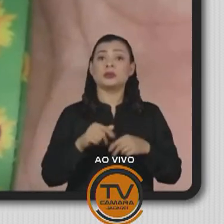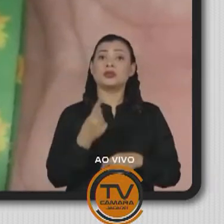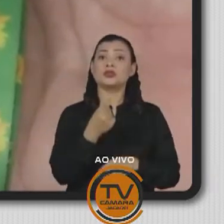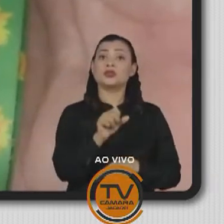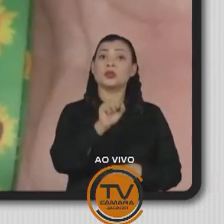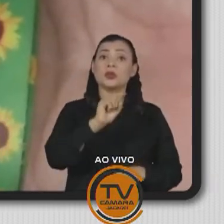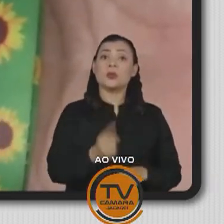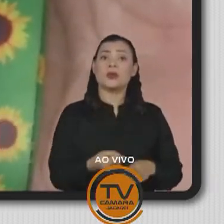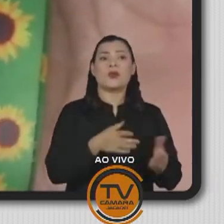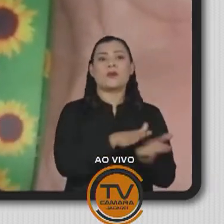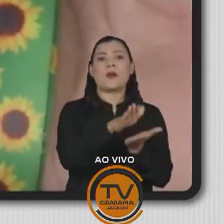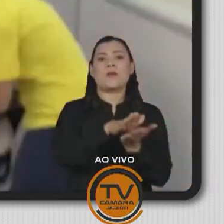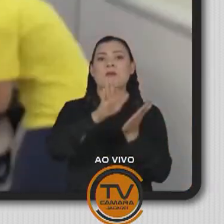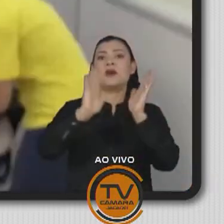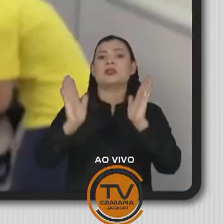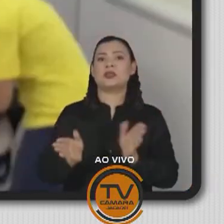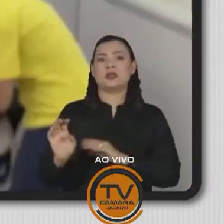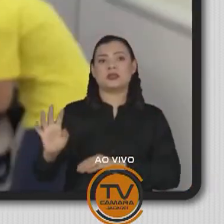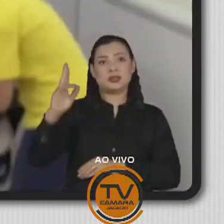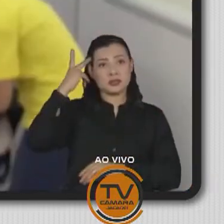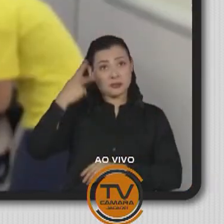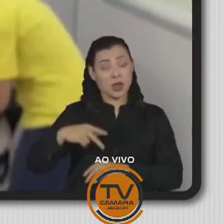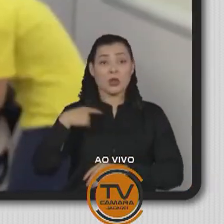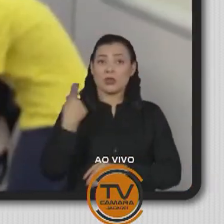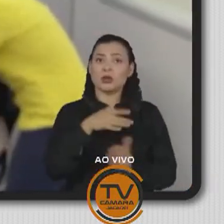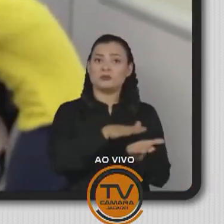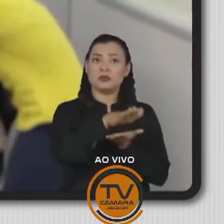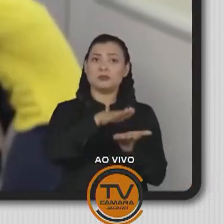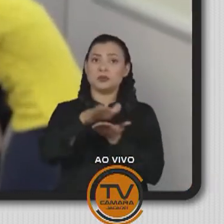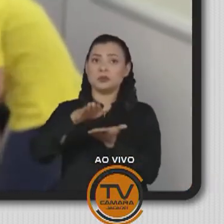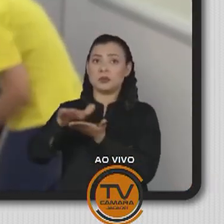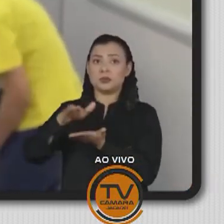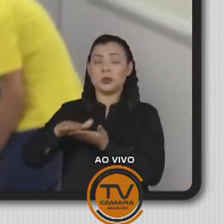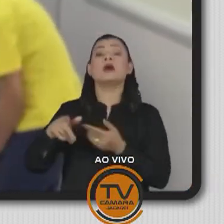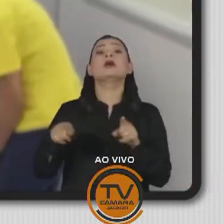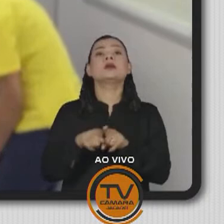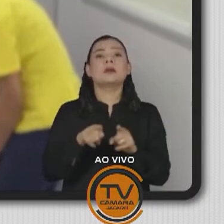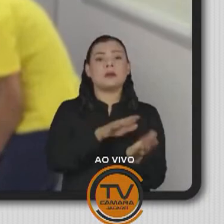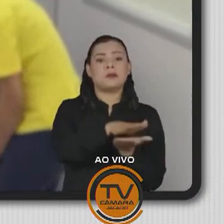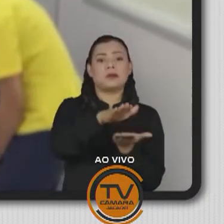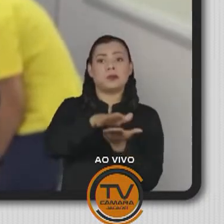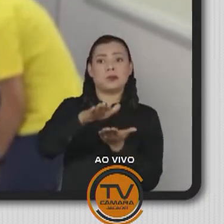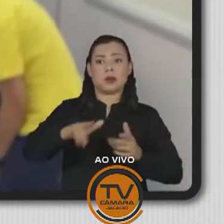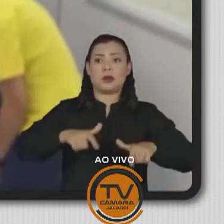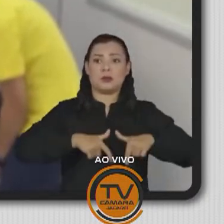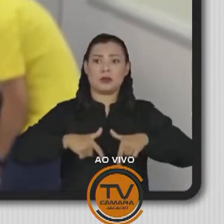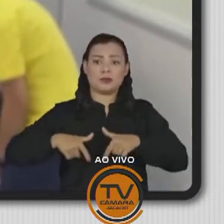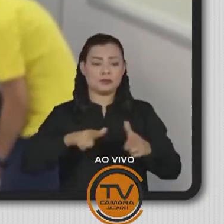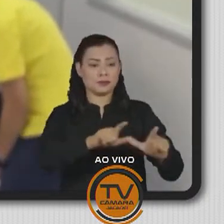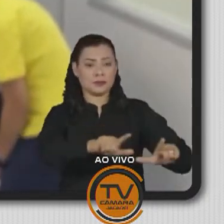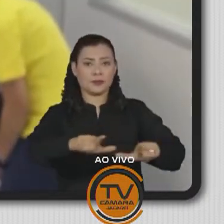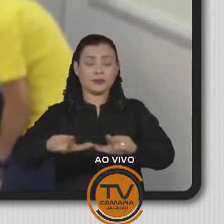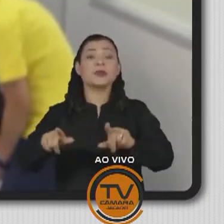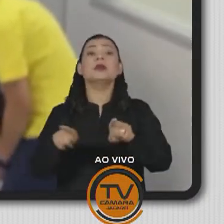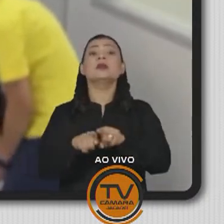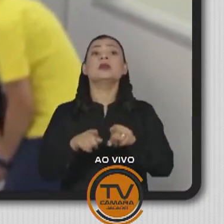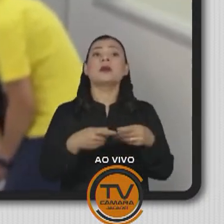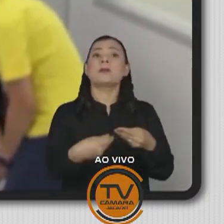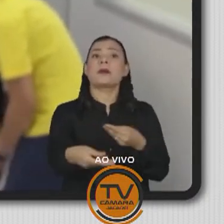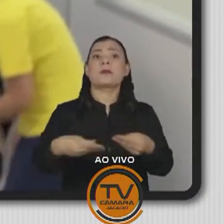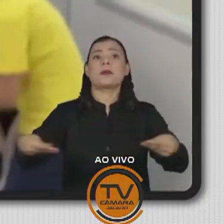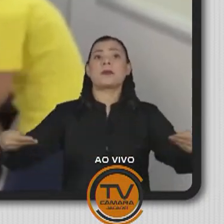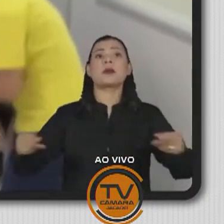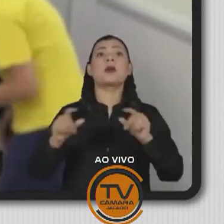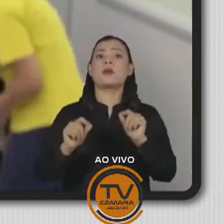carteiras já foram emitidas no estado. Nós estaremos emitindo a carteira, não só a emissão, aliás, mas também a entrega do cordão de